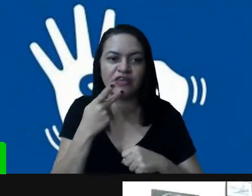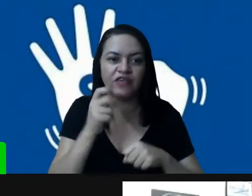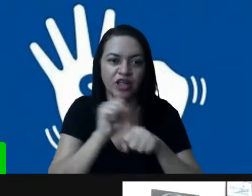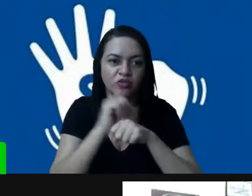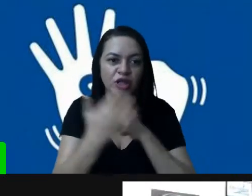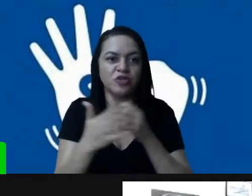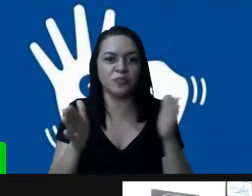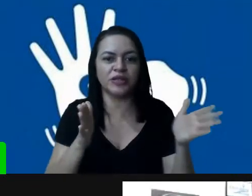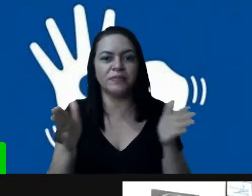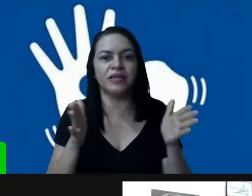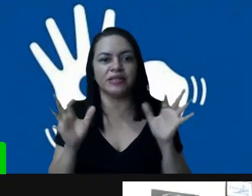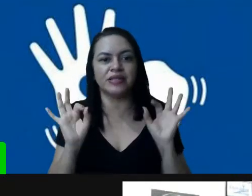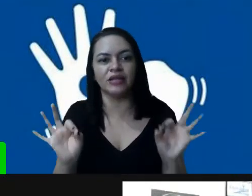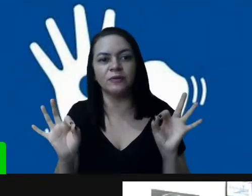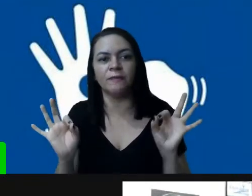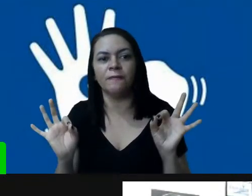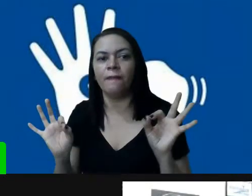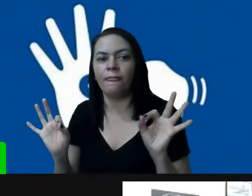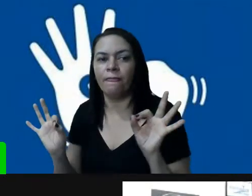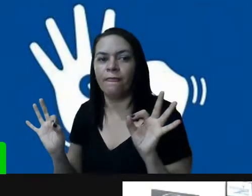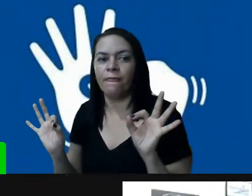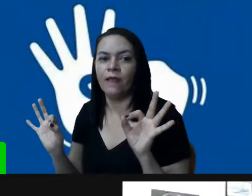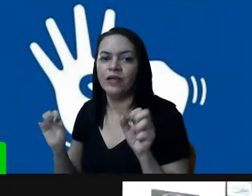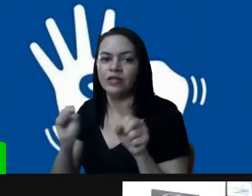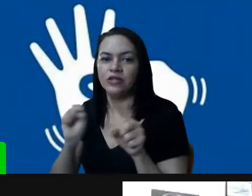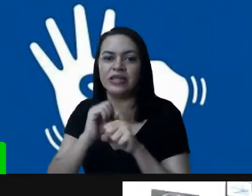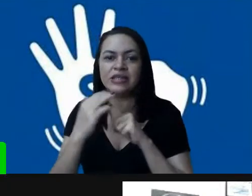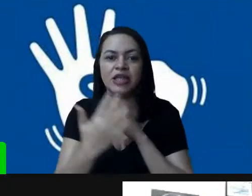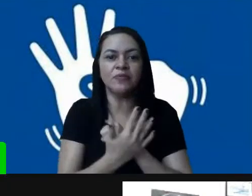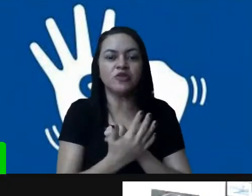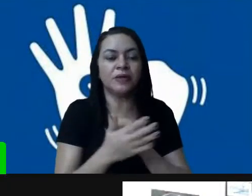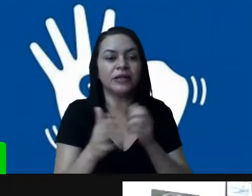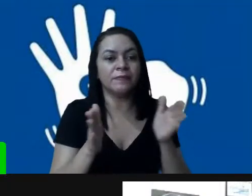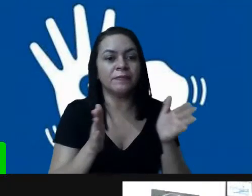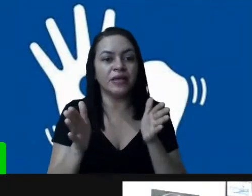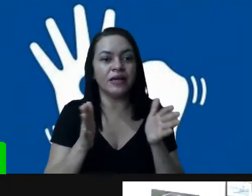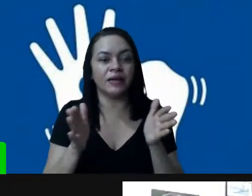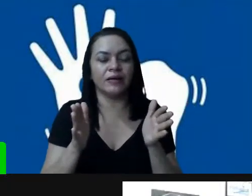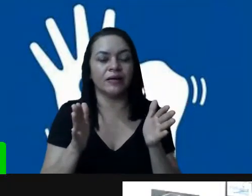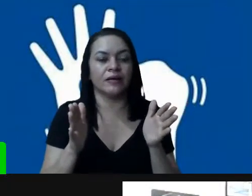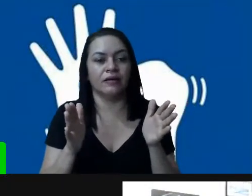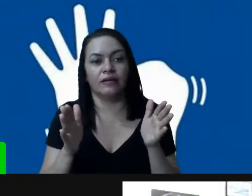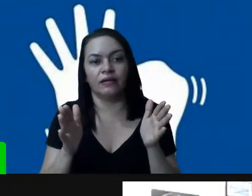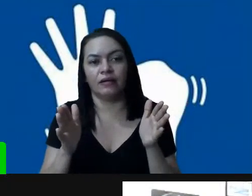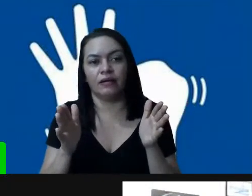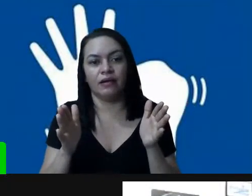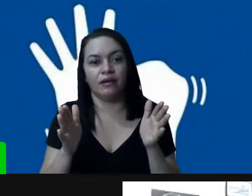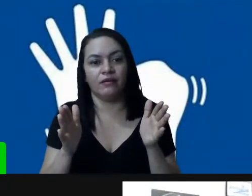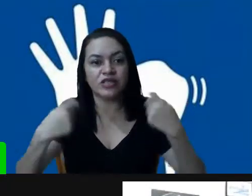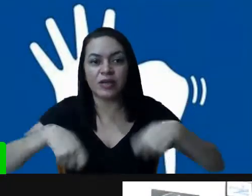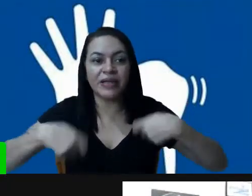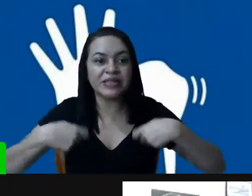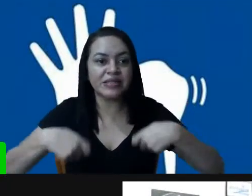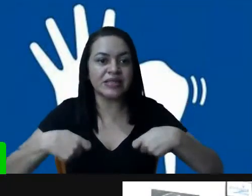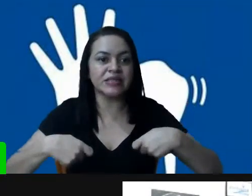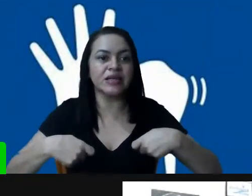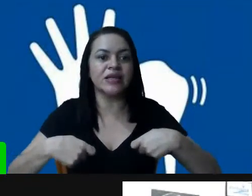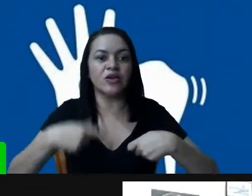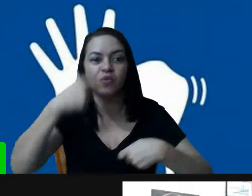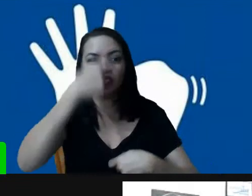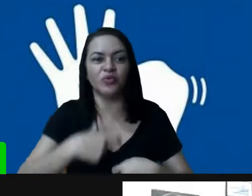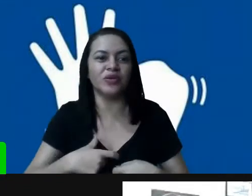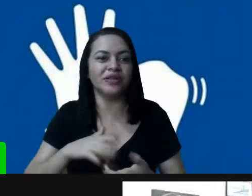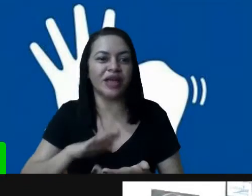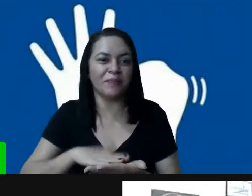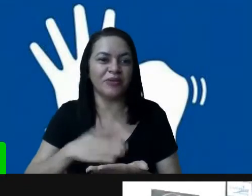está falando no tempo de pandemia, certo? Então, nesse tempo de pandemia, você precisa,